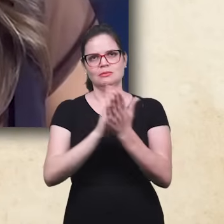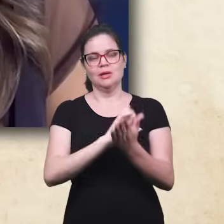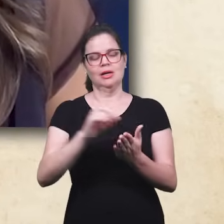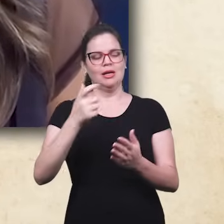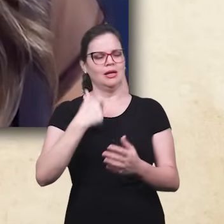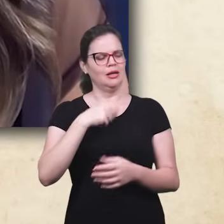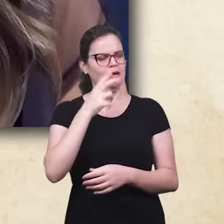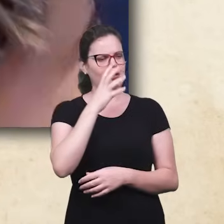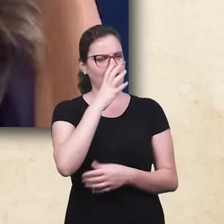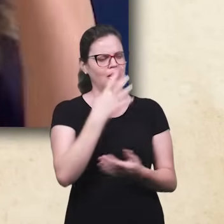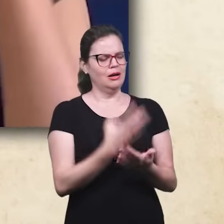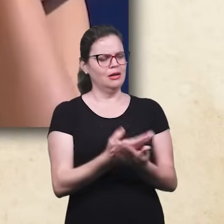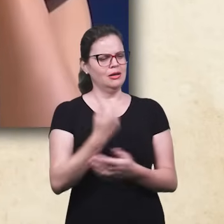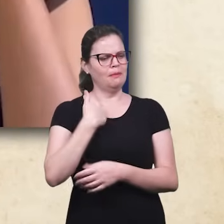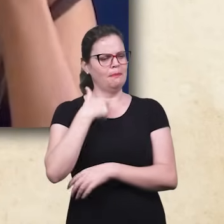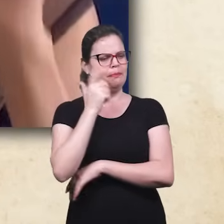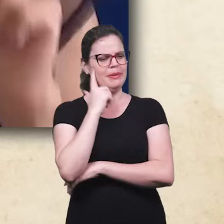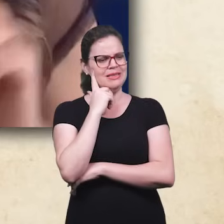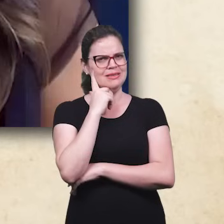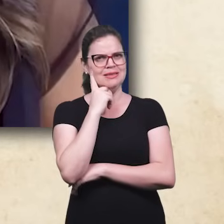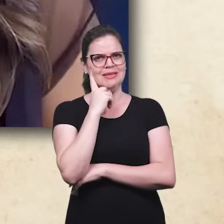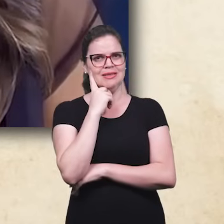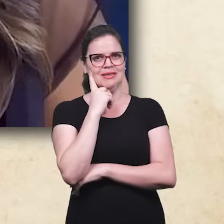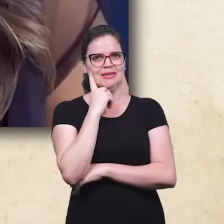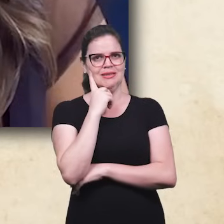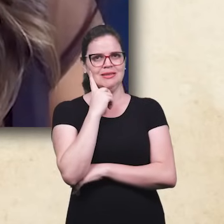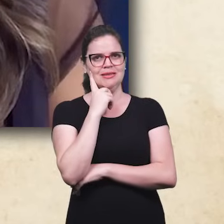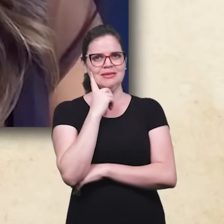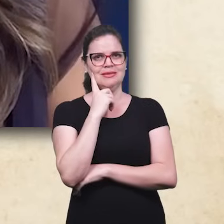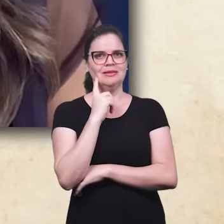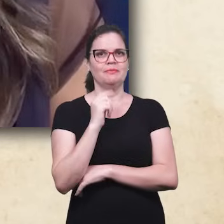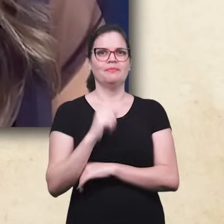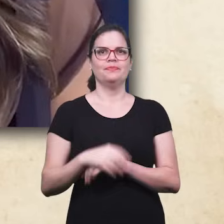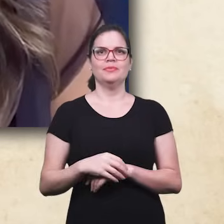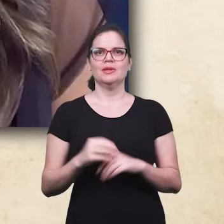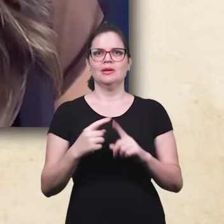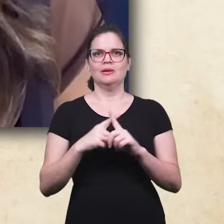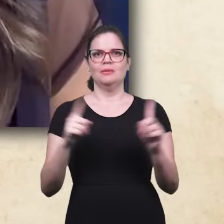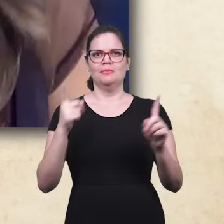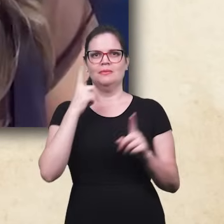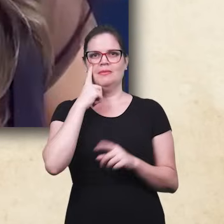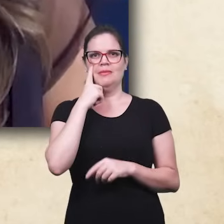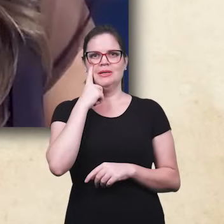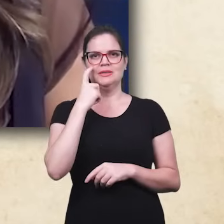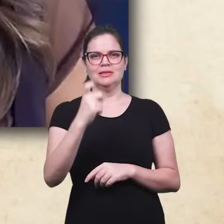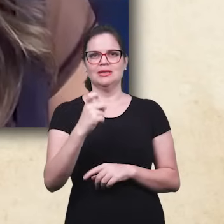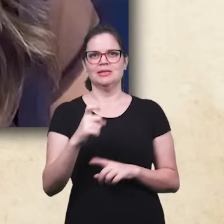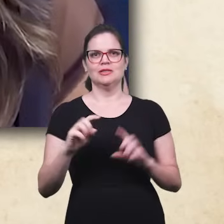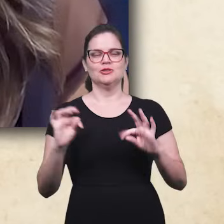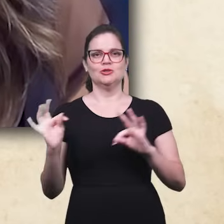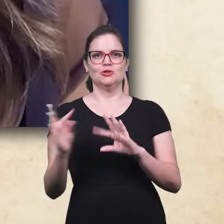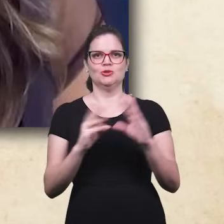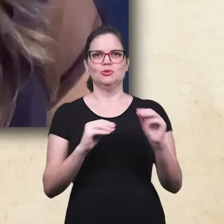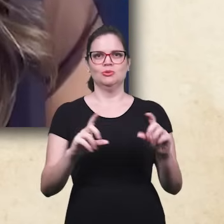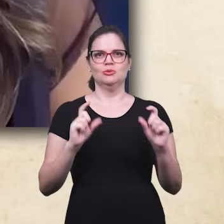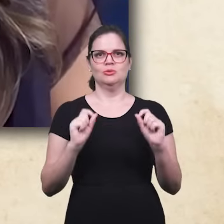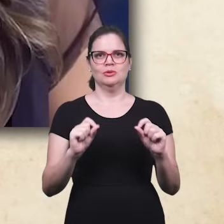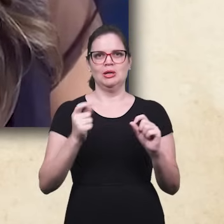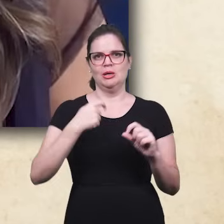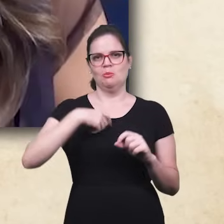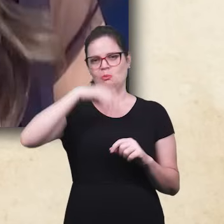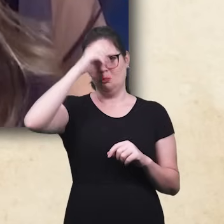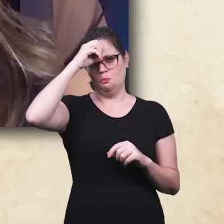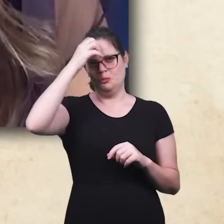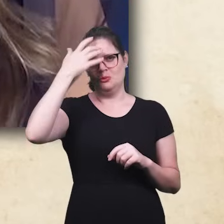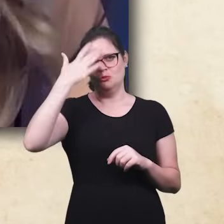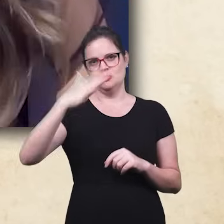homem extraordinário, eu só pensei, mas ele me disse, e o mais interessante de tudo é que eu não sou extraordinário, porque